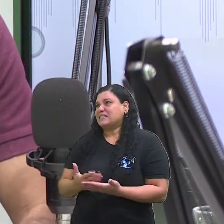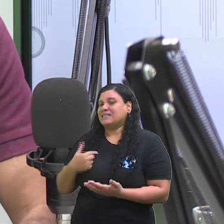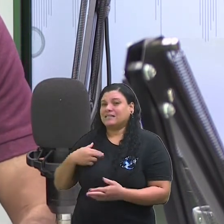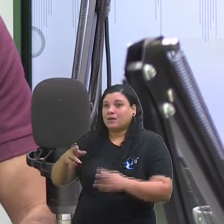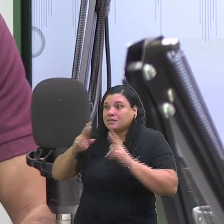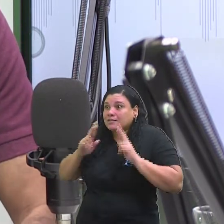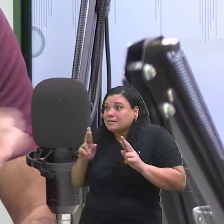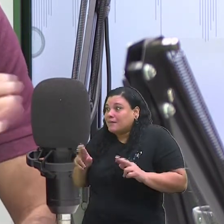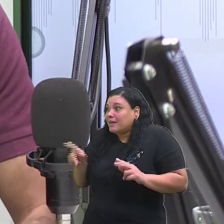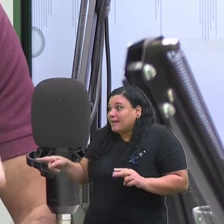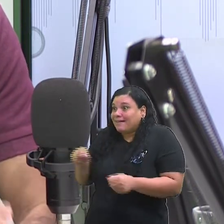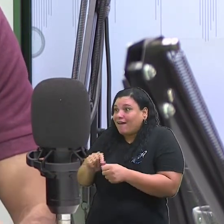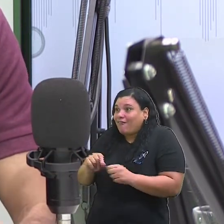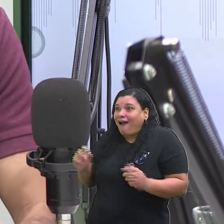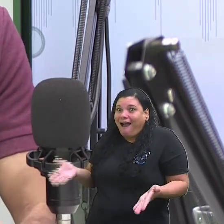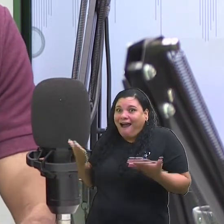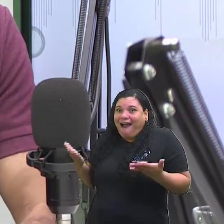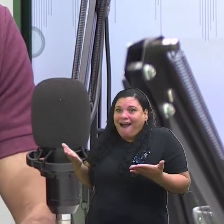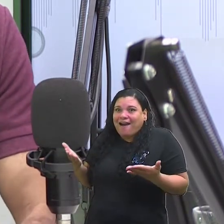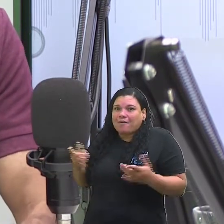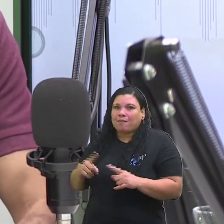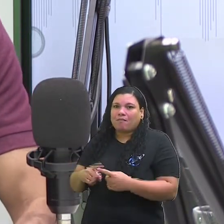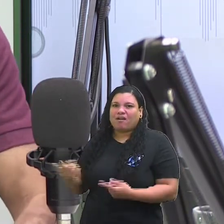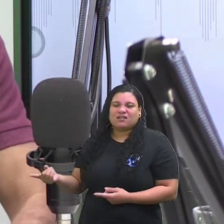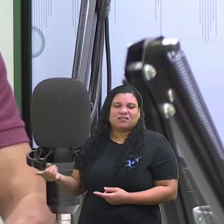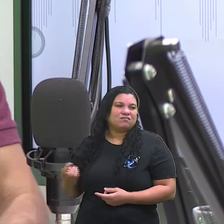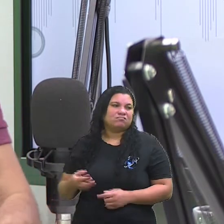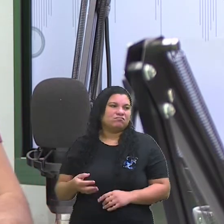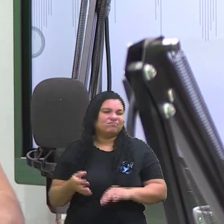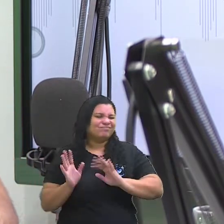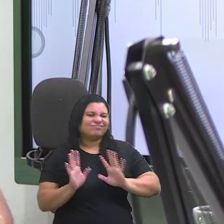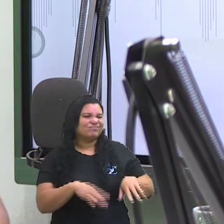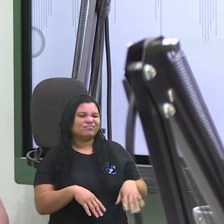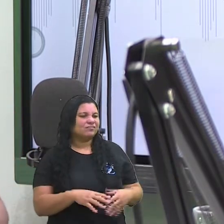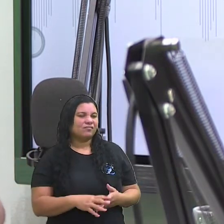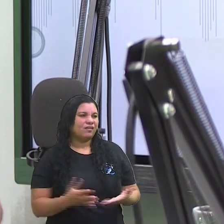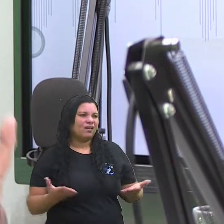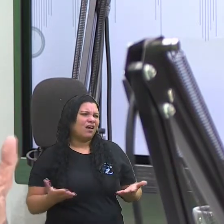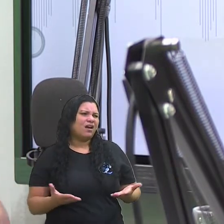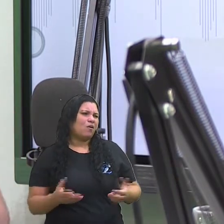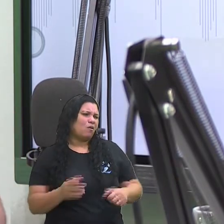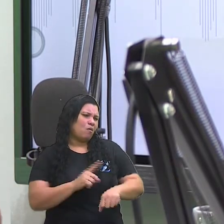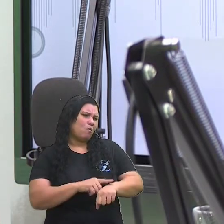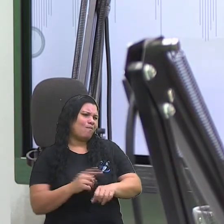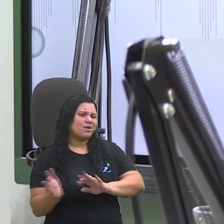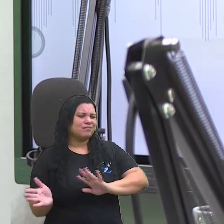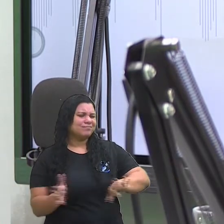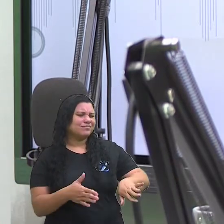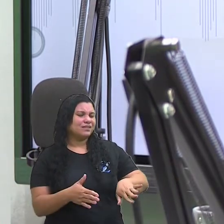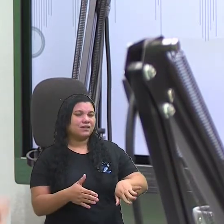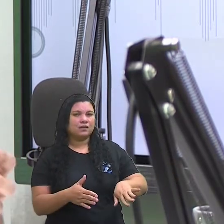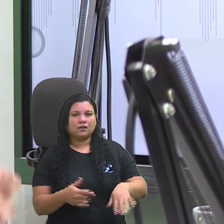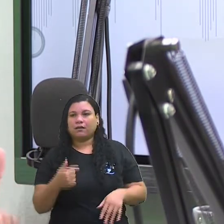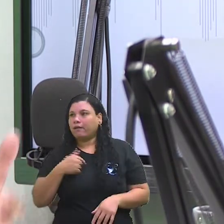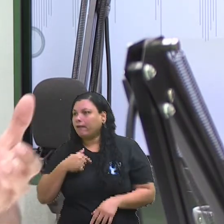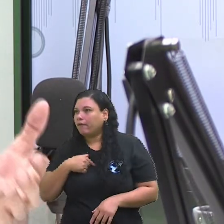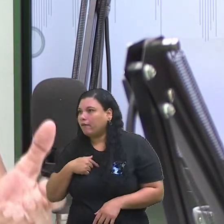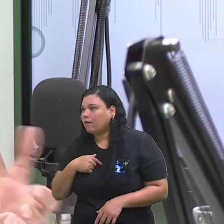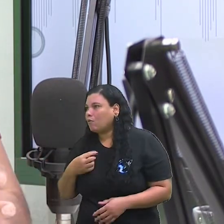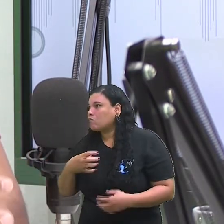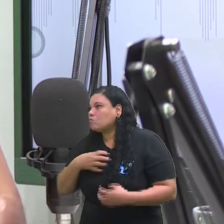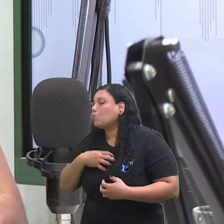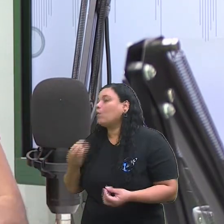sou um ser humano falho, como todo e qualquer. Agora, a gente não pode fechar as portas para o relacionamento. É a questão